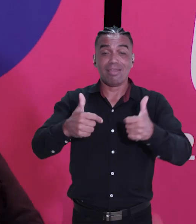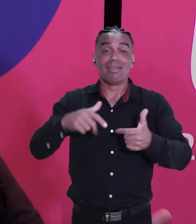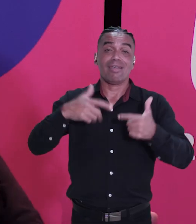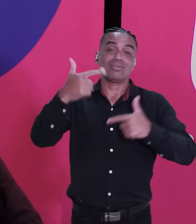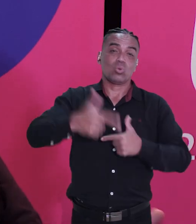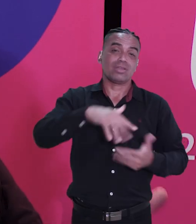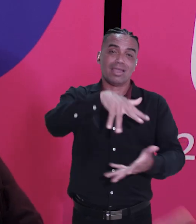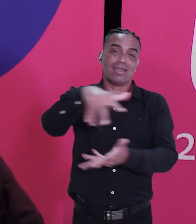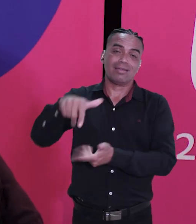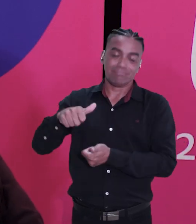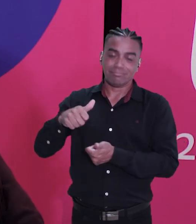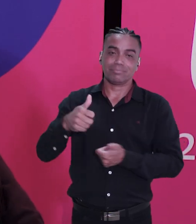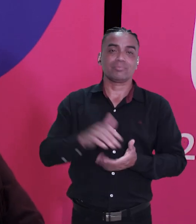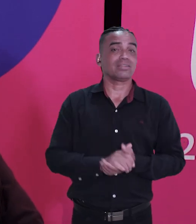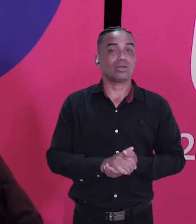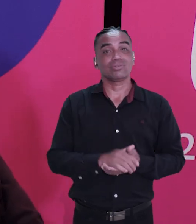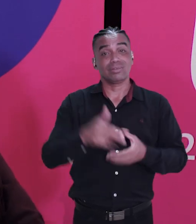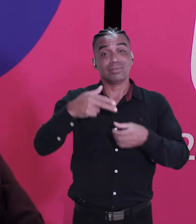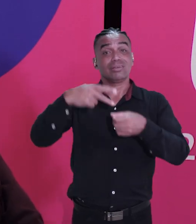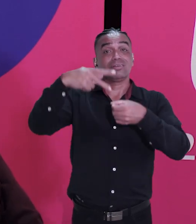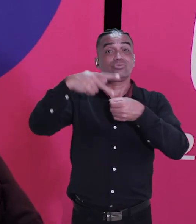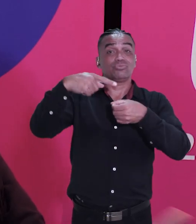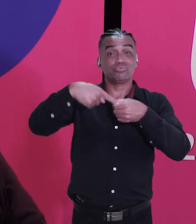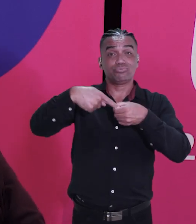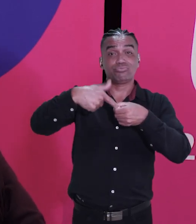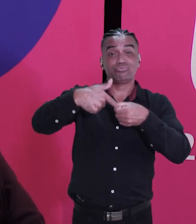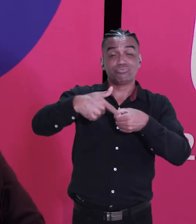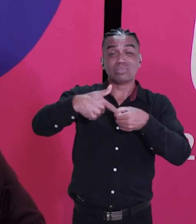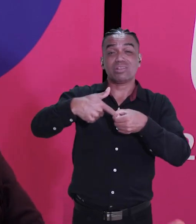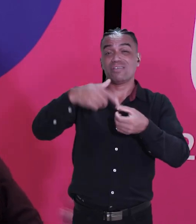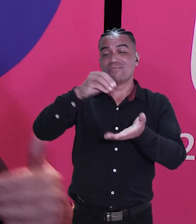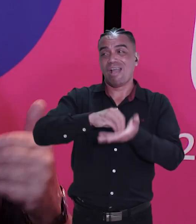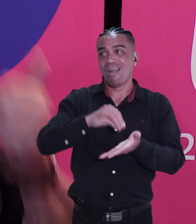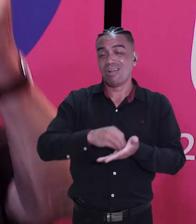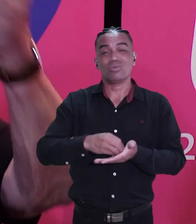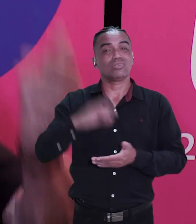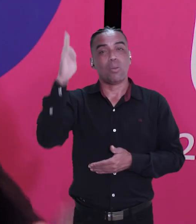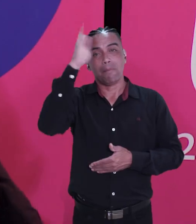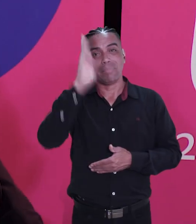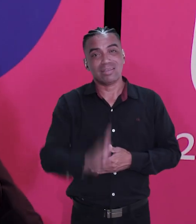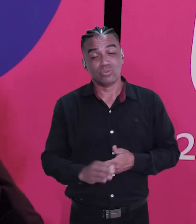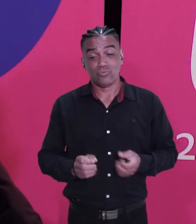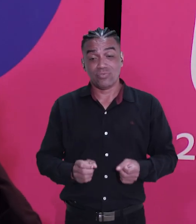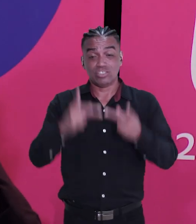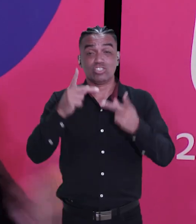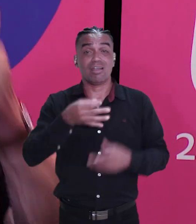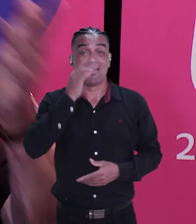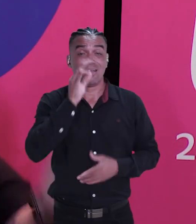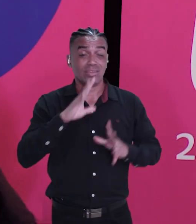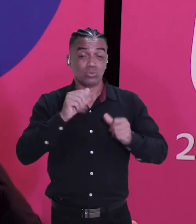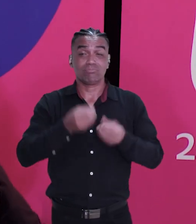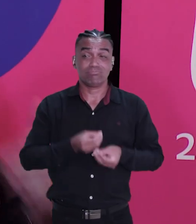a ter racionamento de tudo, principalmente de gasolina, né? Então, ou seja, o Brasil tinha que mandar, o Brasil vendia